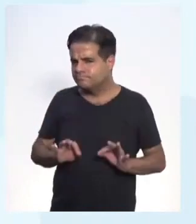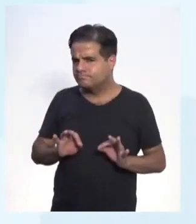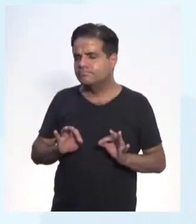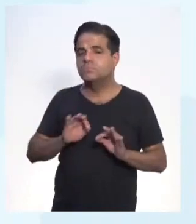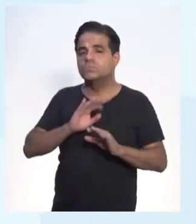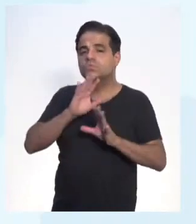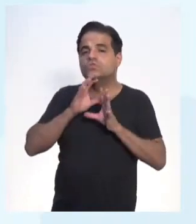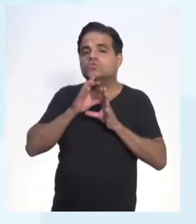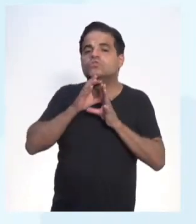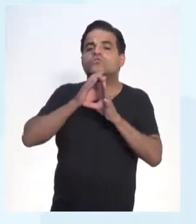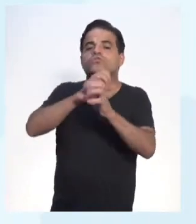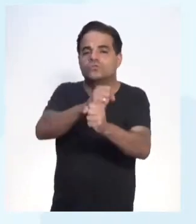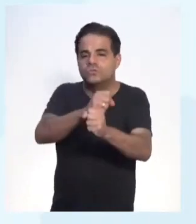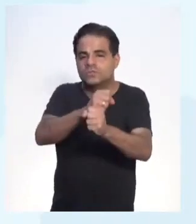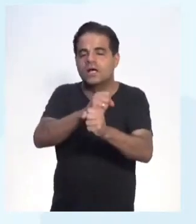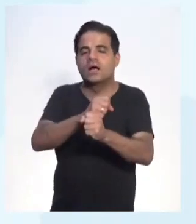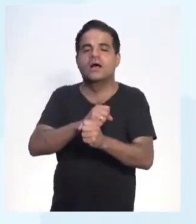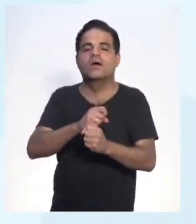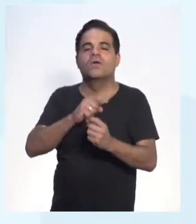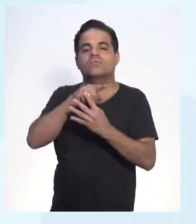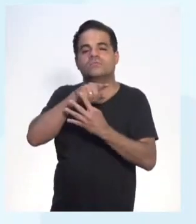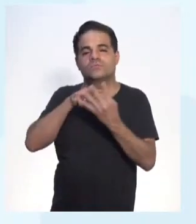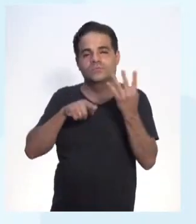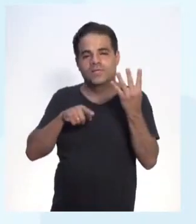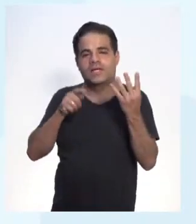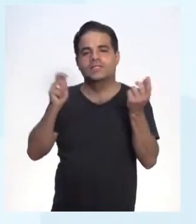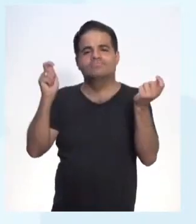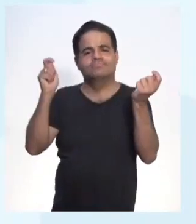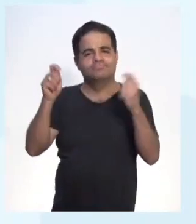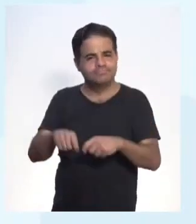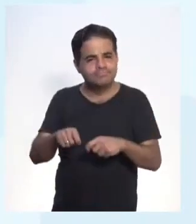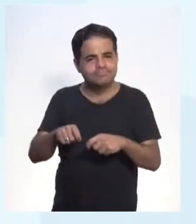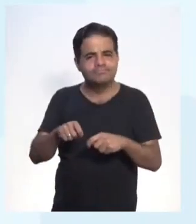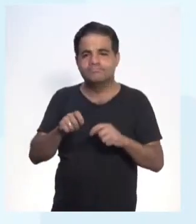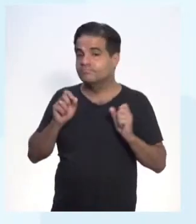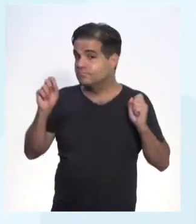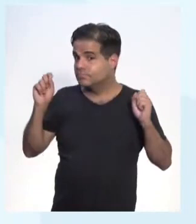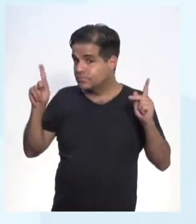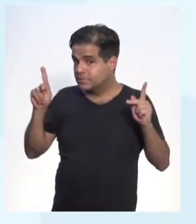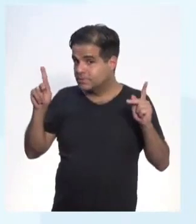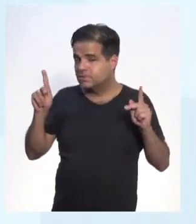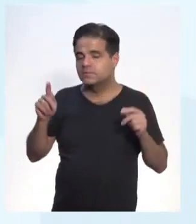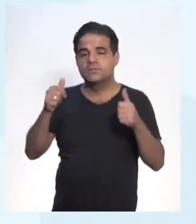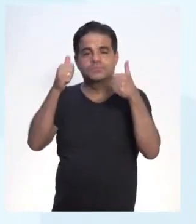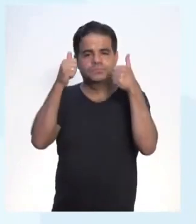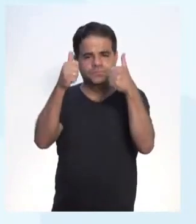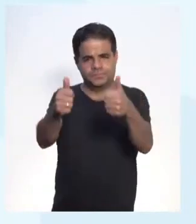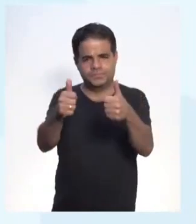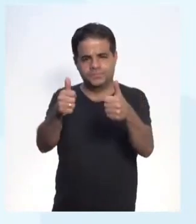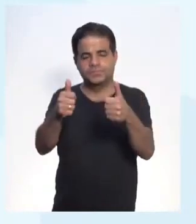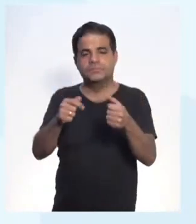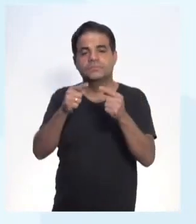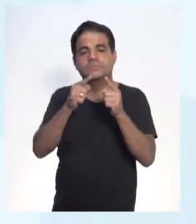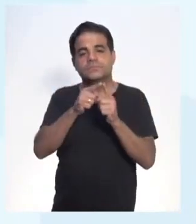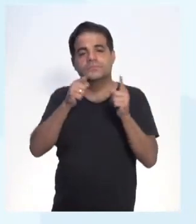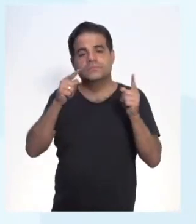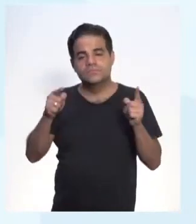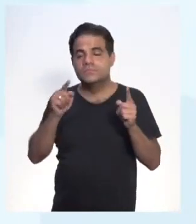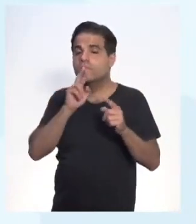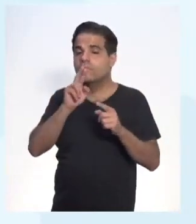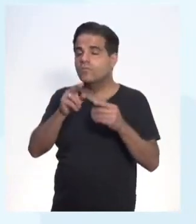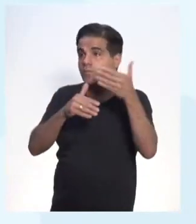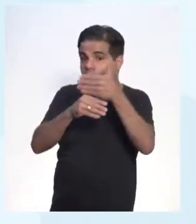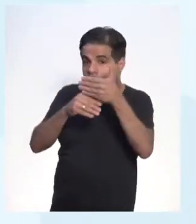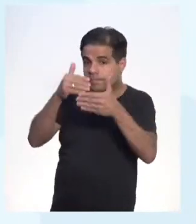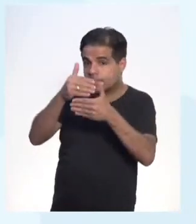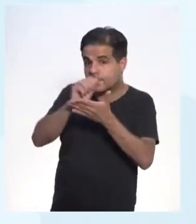no total, nós temos 4 possibilidades, ok? Muito bem, por favor, o slide da